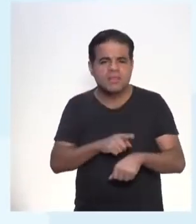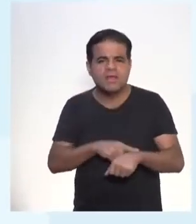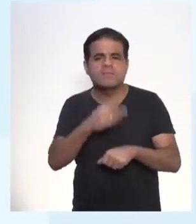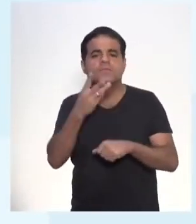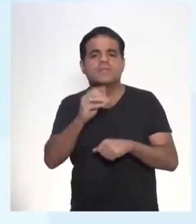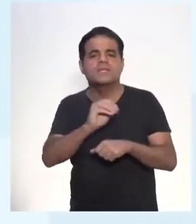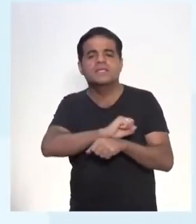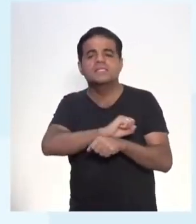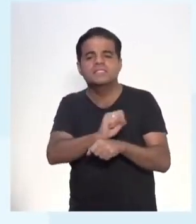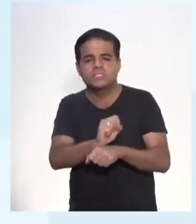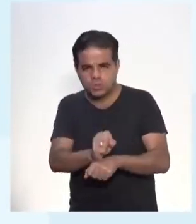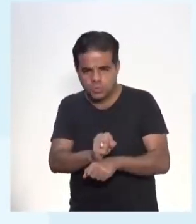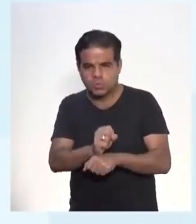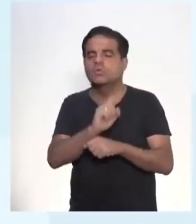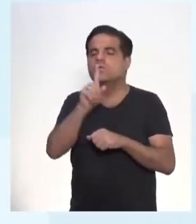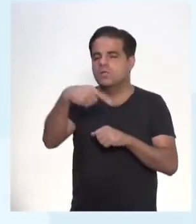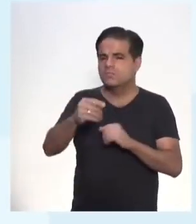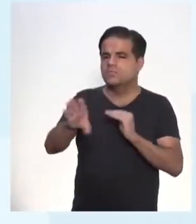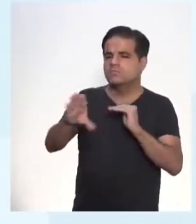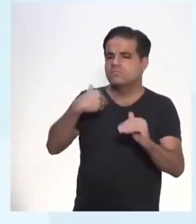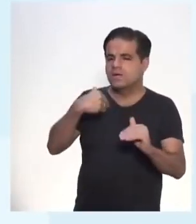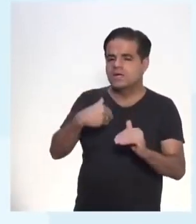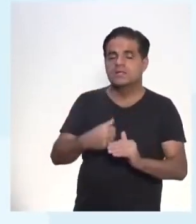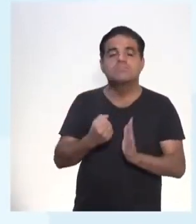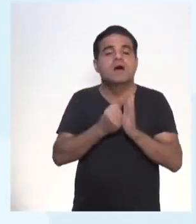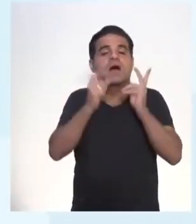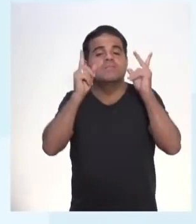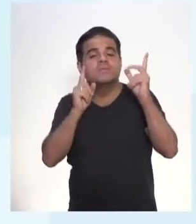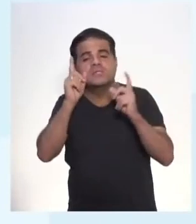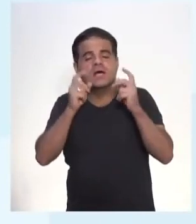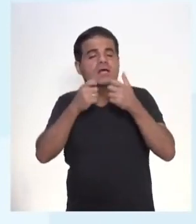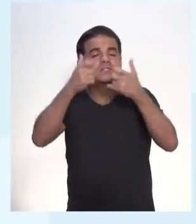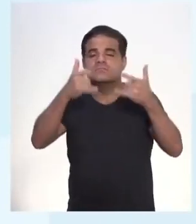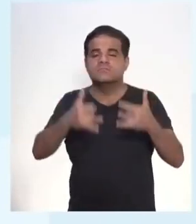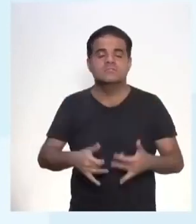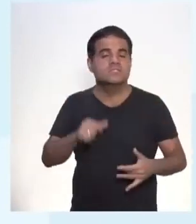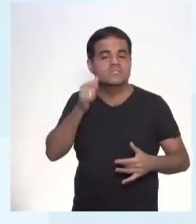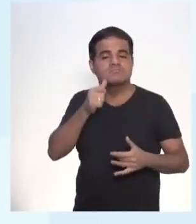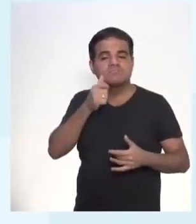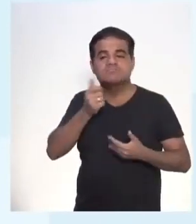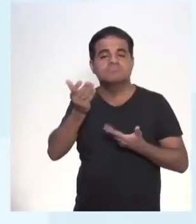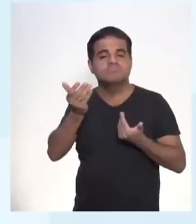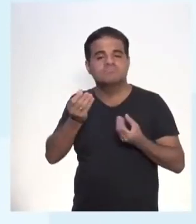só para vocês localizarem e mandar para a gente. Marcas de expressividade na descrição da moça.